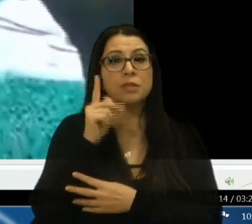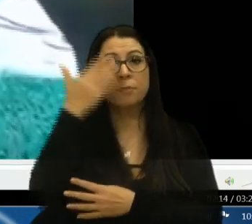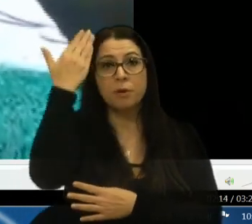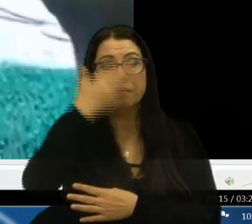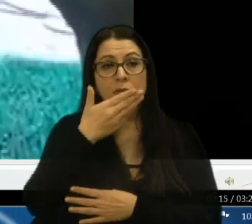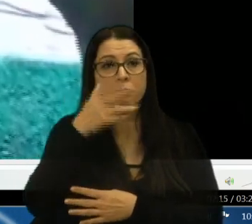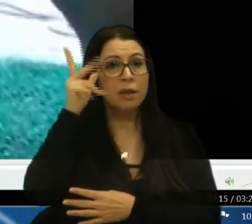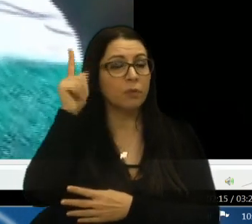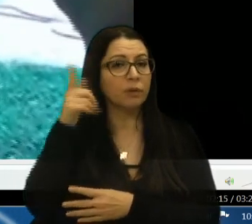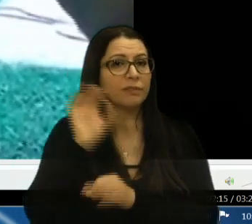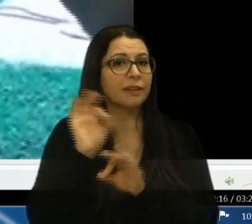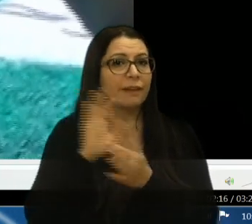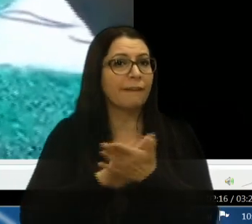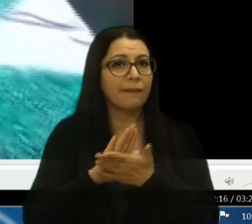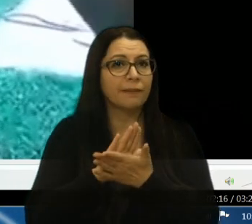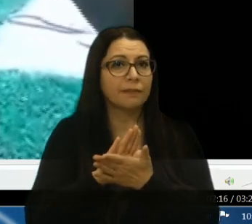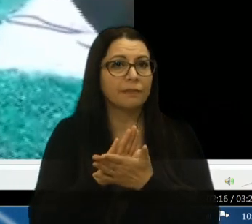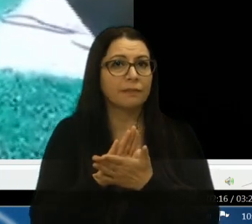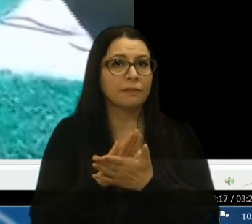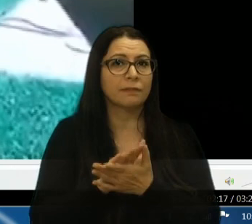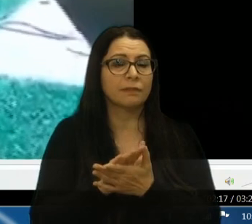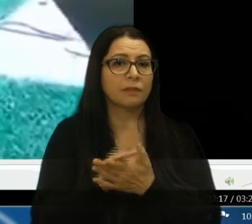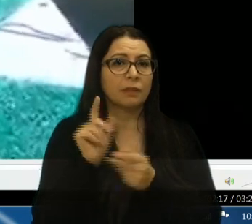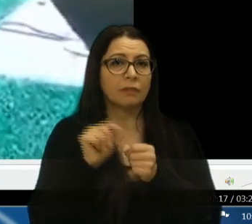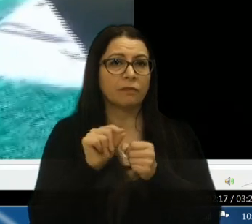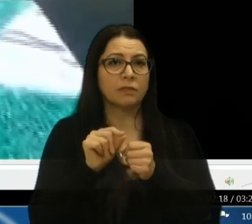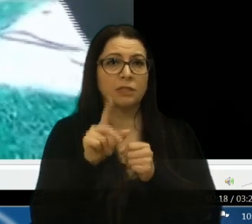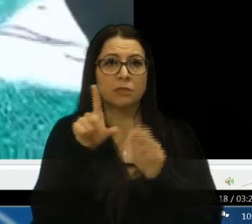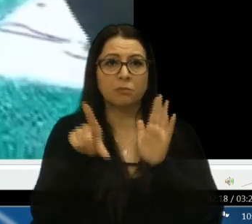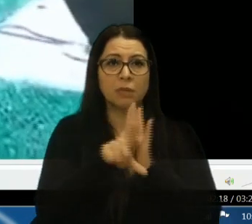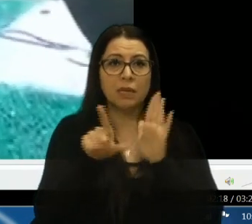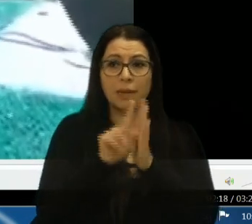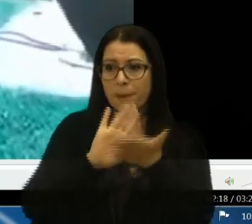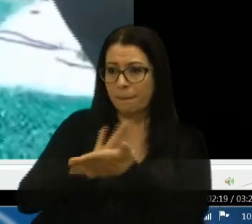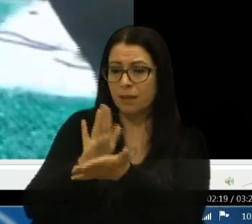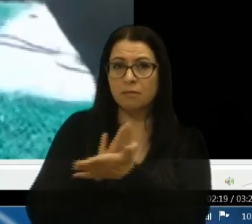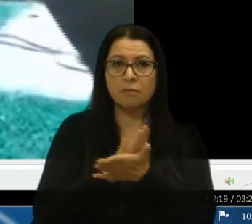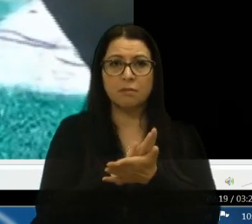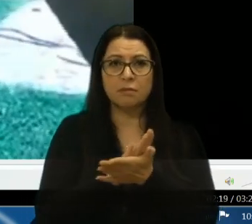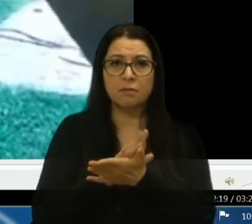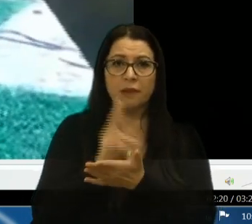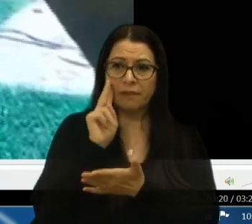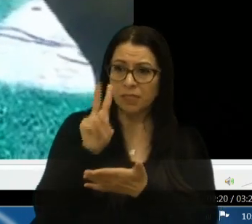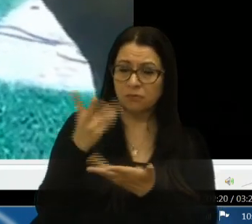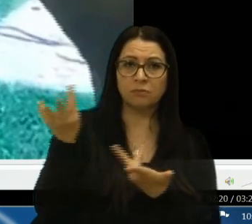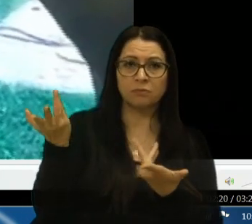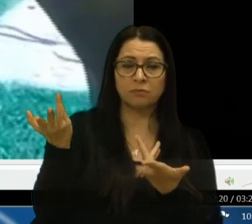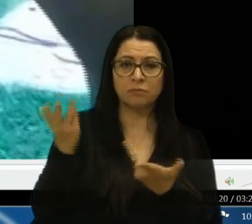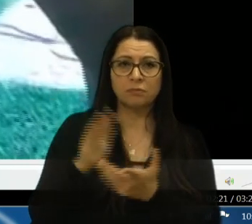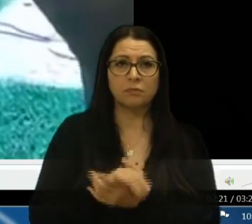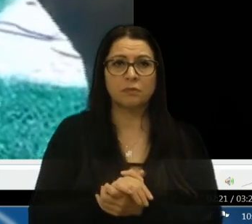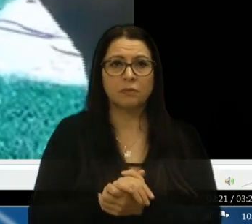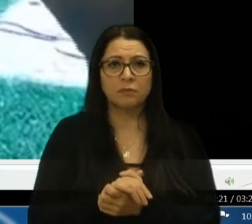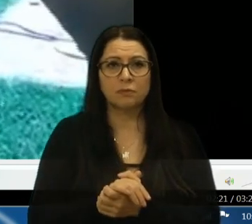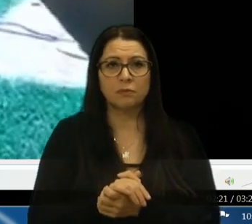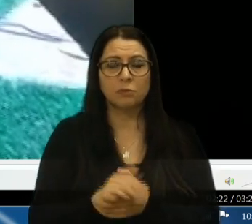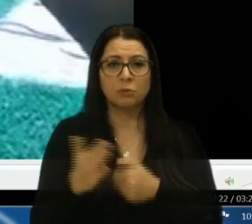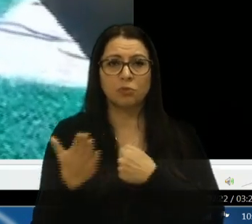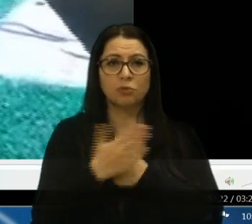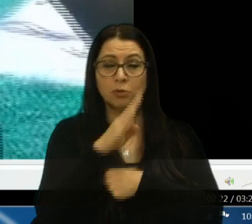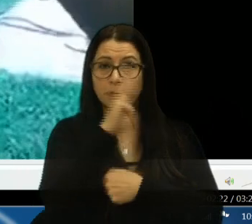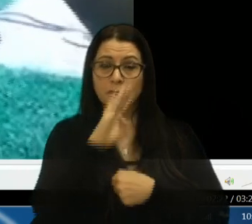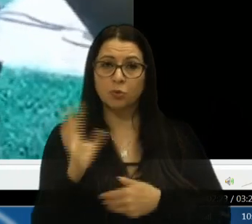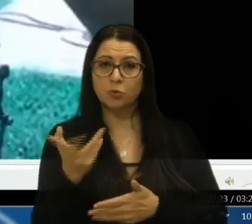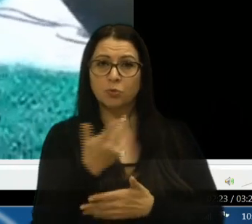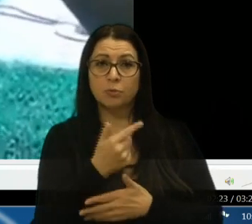minha égua não tem nada. Eles querem já fazer maleína para matar, fazem no olho. Eu quero a ajuda do Brasil